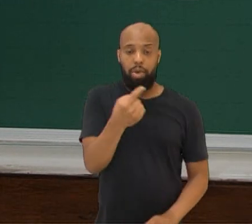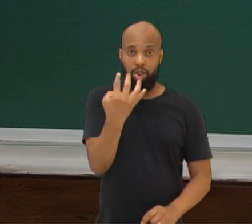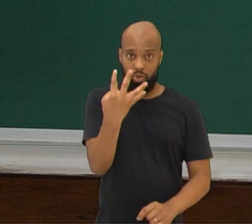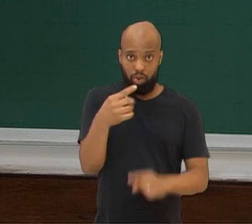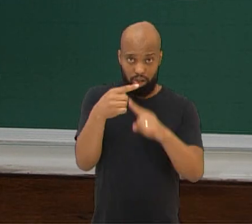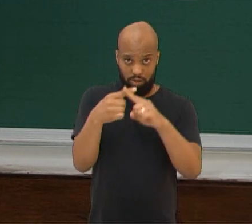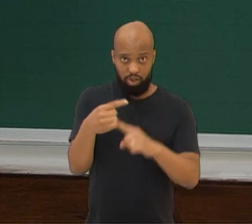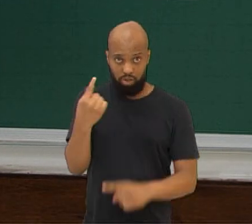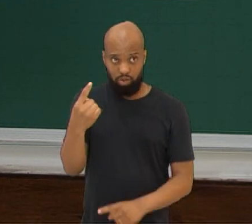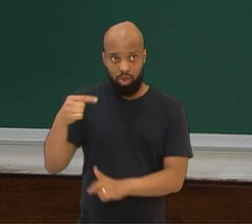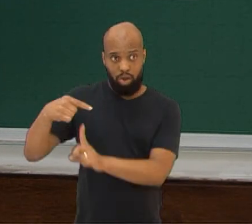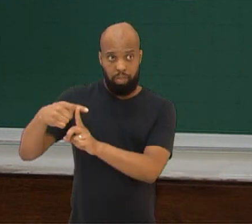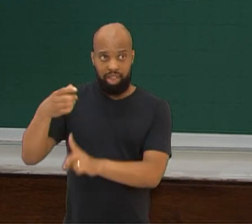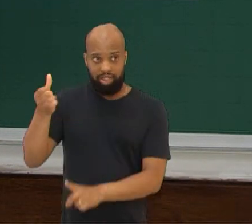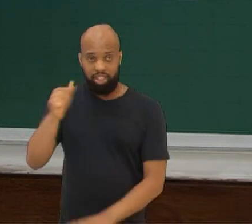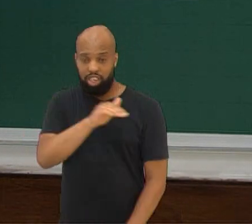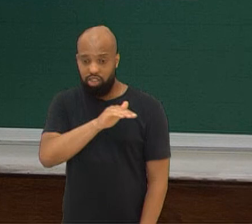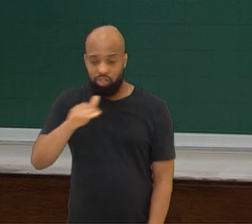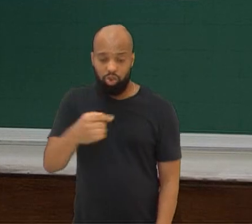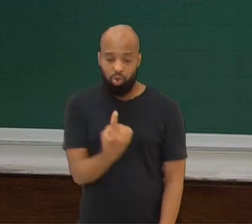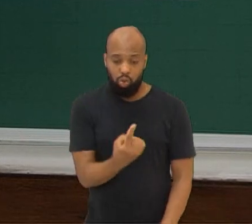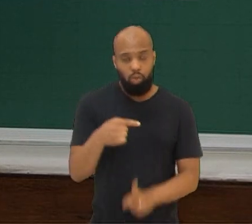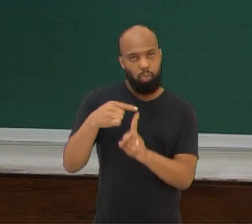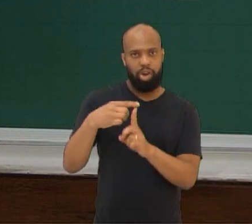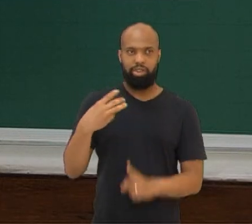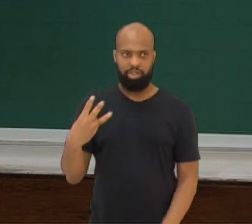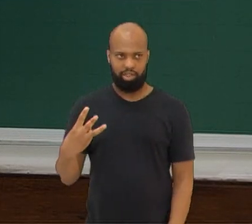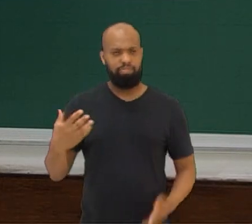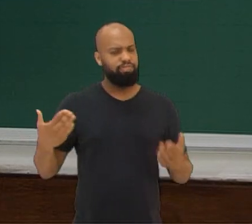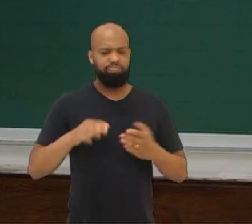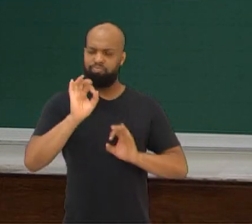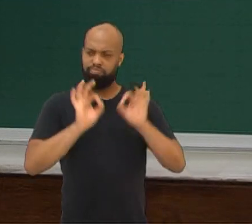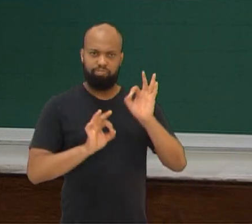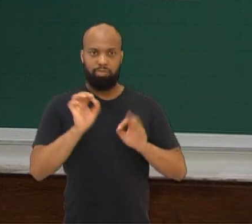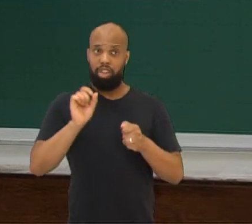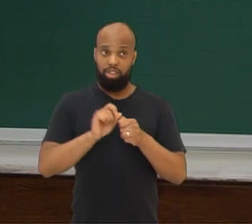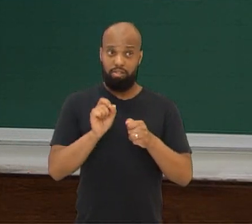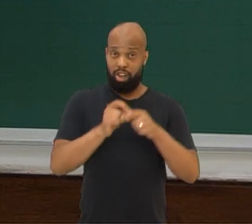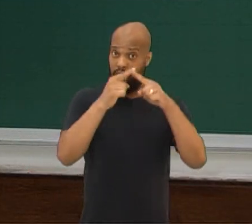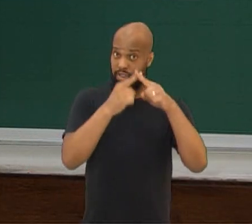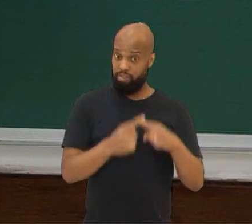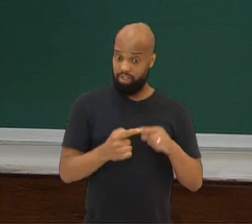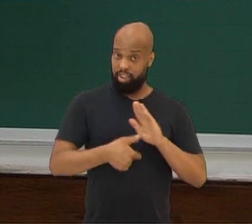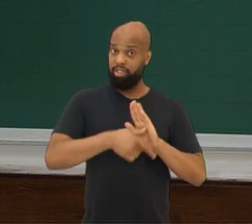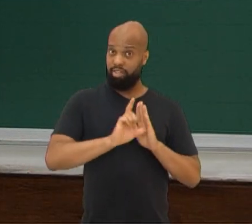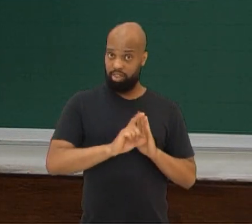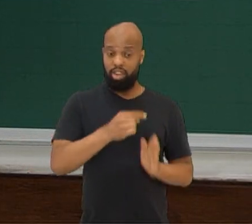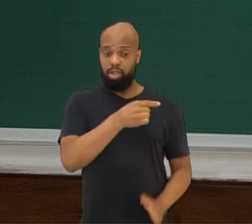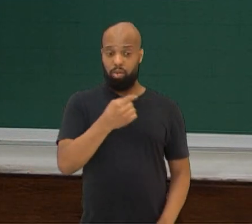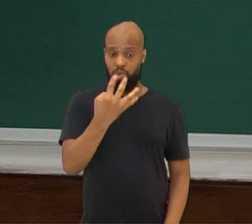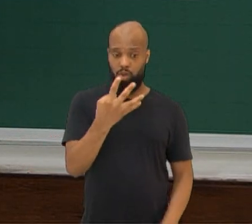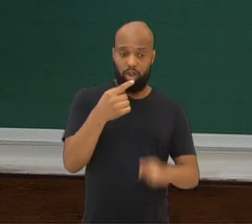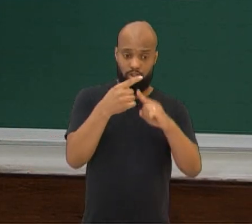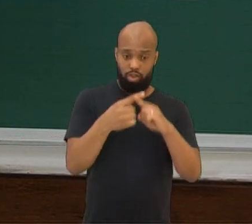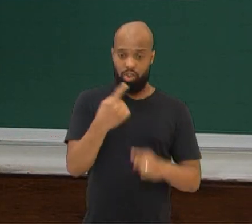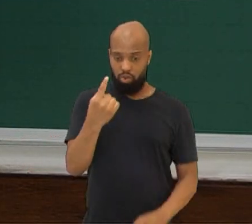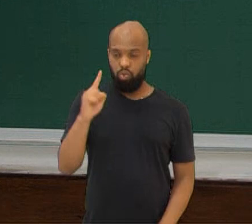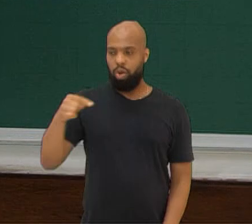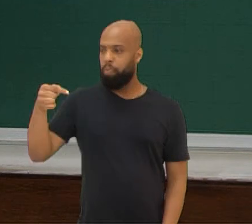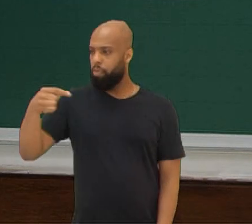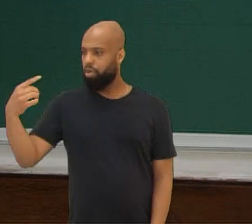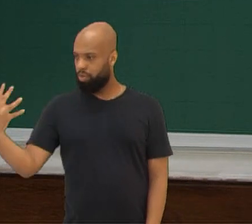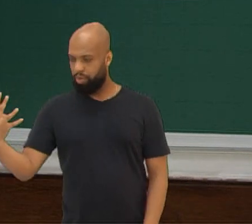1 mais 6 divididos por 1 mais 3. Menos 4 vezes 1, menos